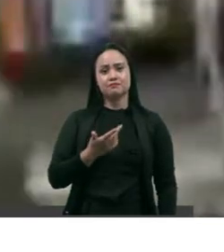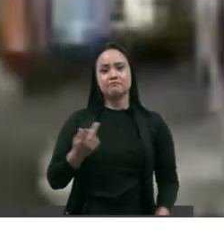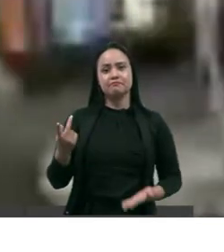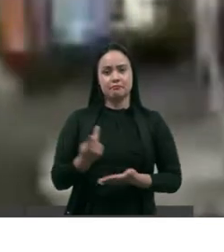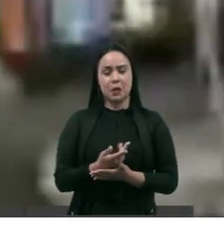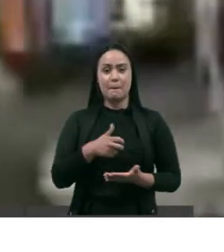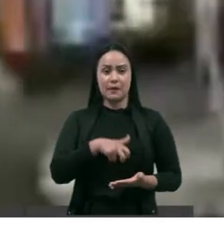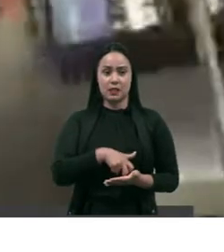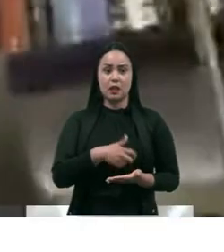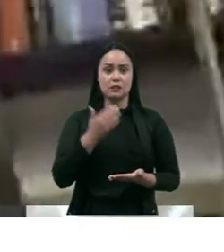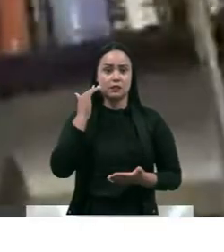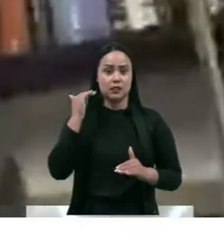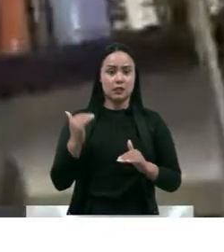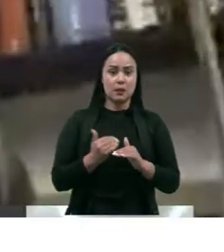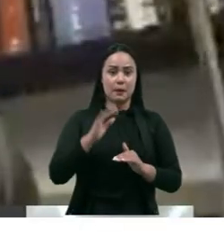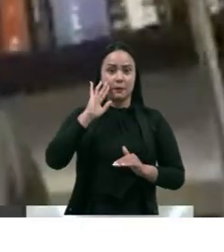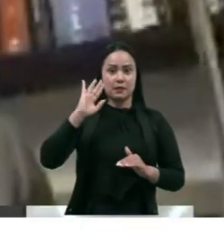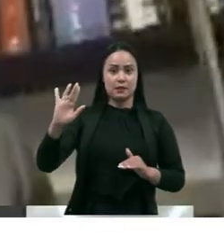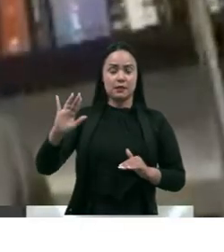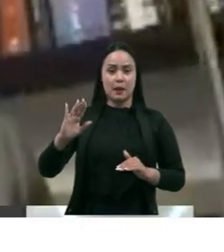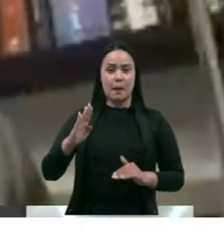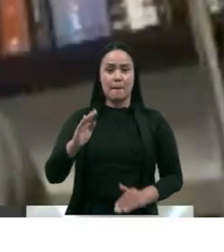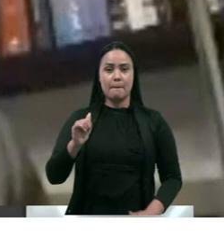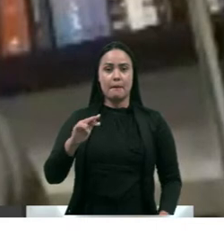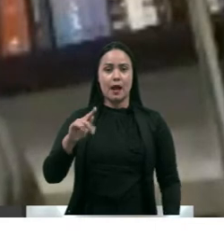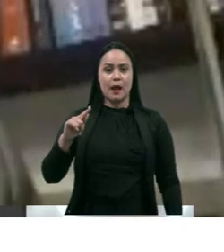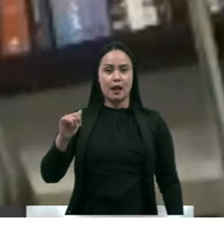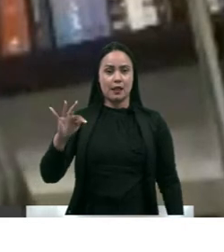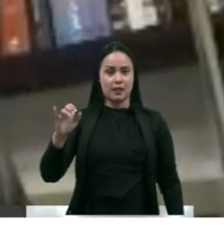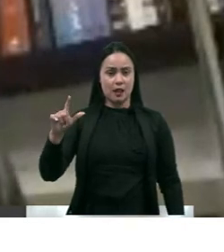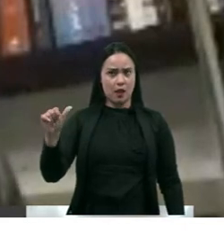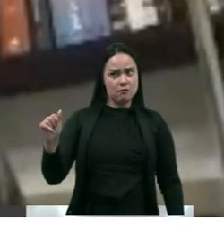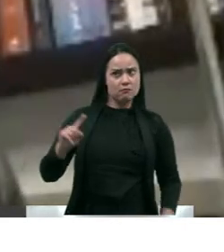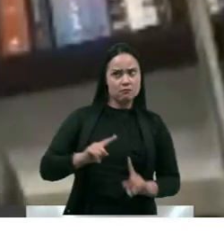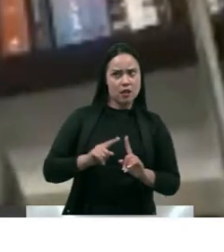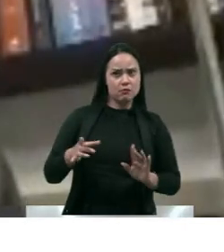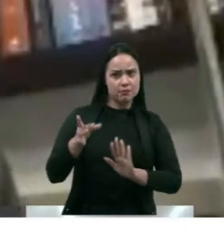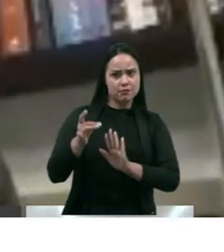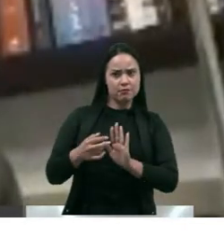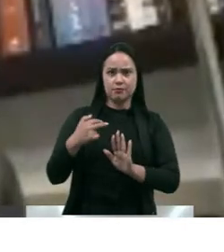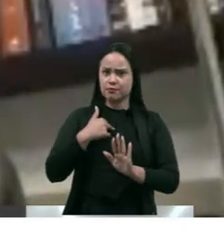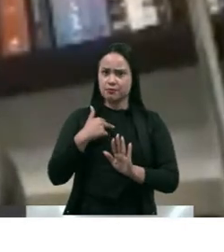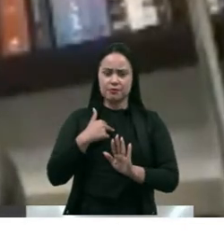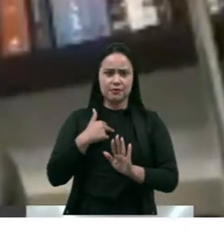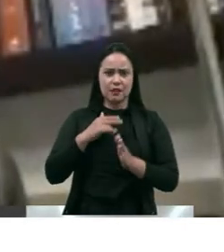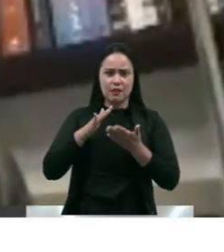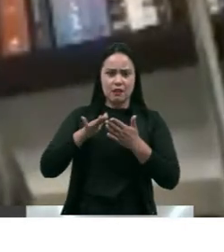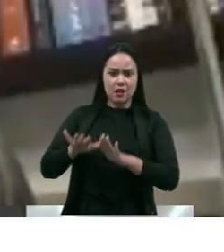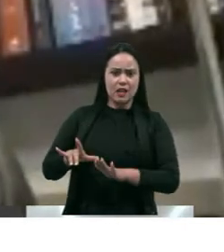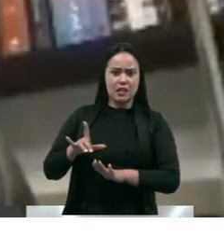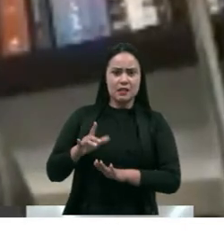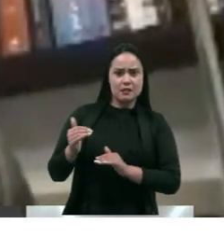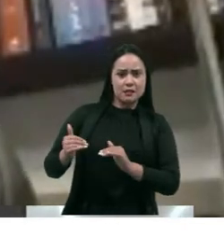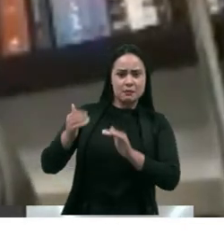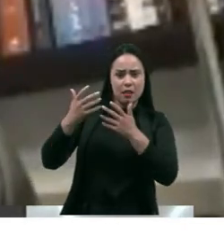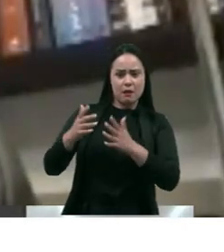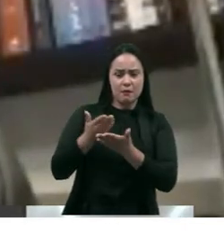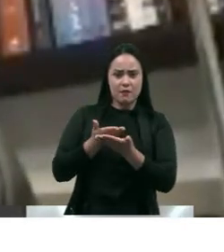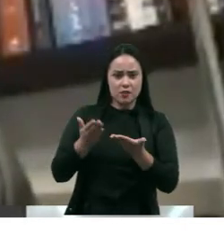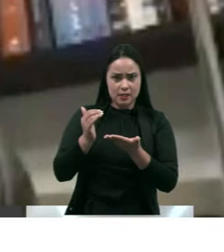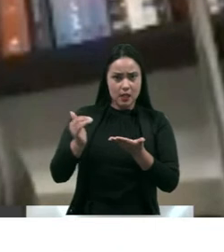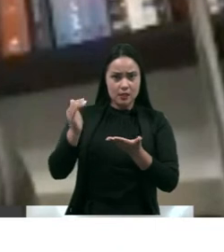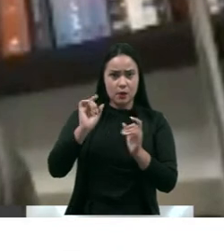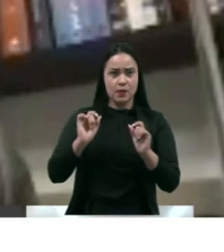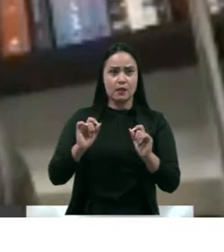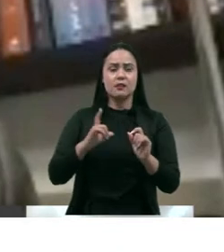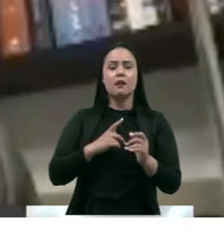penal, entendeu pelo princípio da bagatela, mas o ponto que eu não posso deixar de esclarecer a Vossas Excelências é que